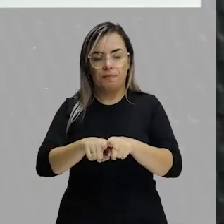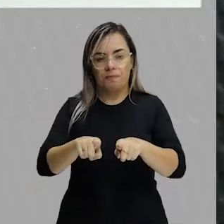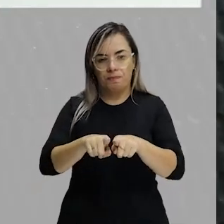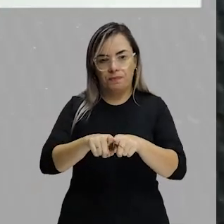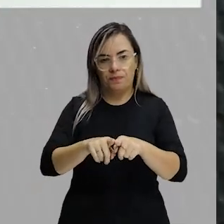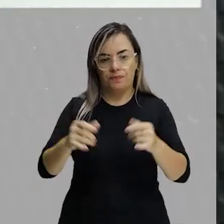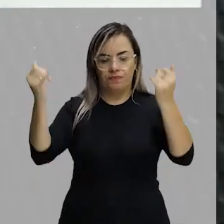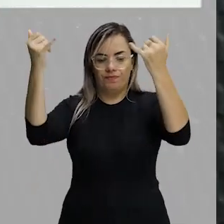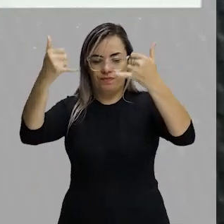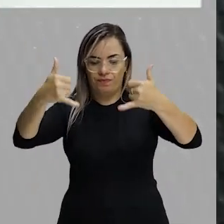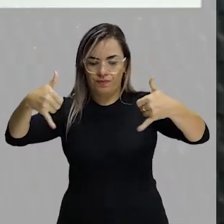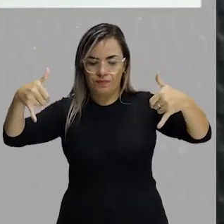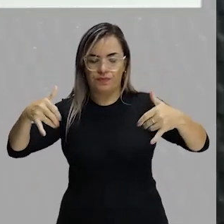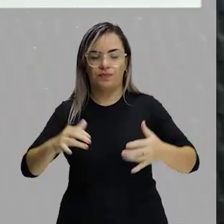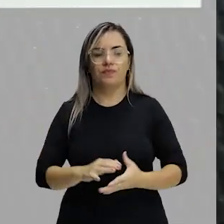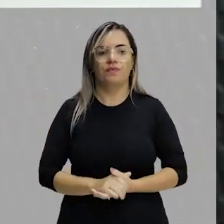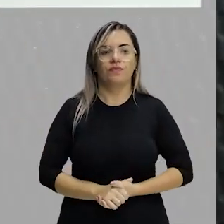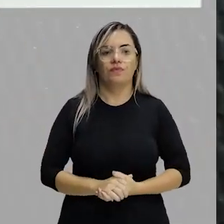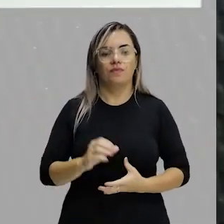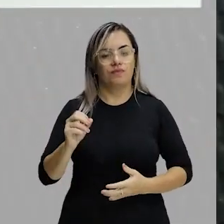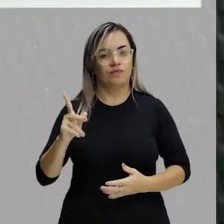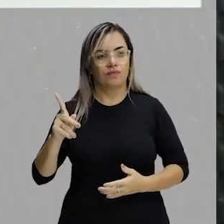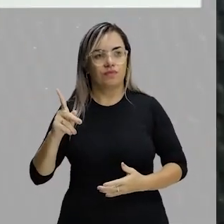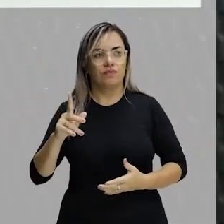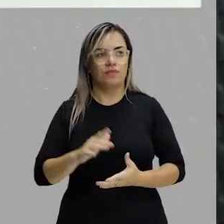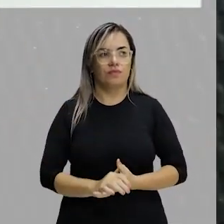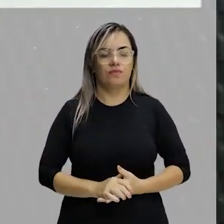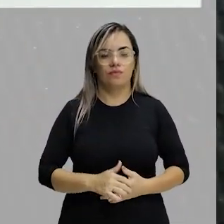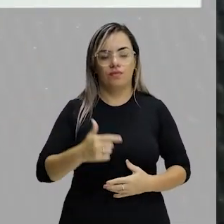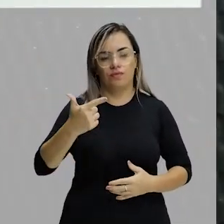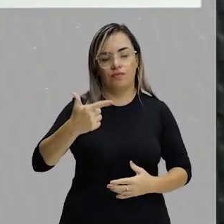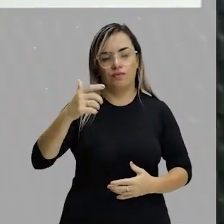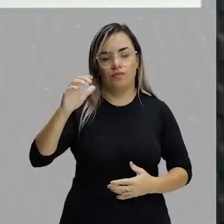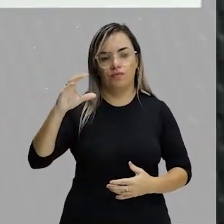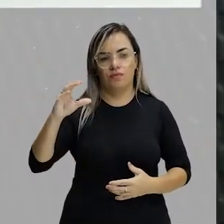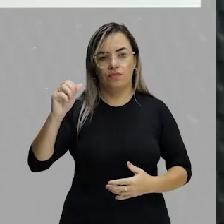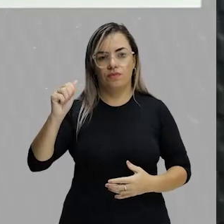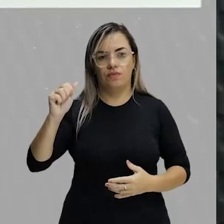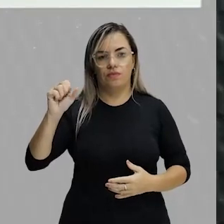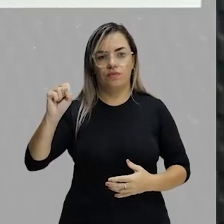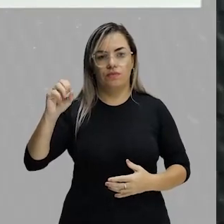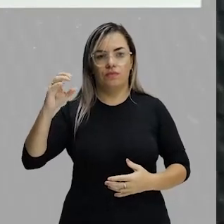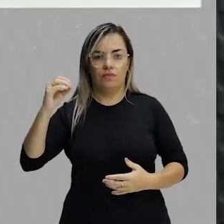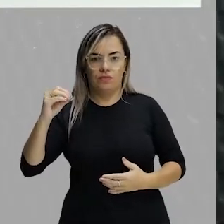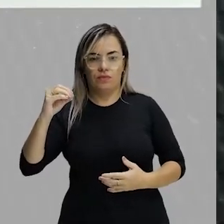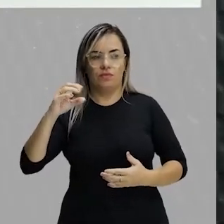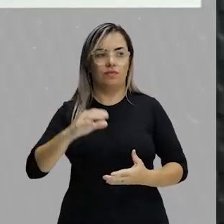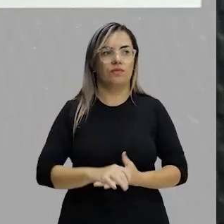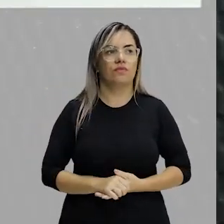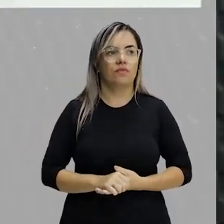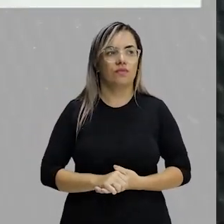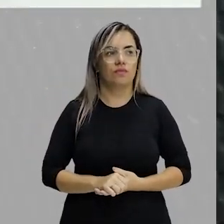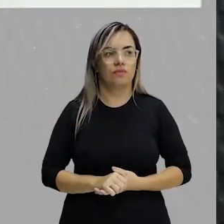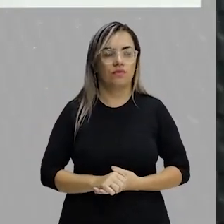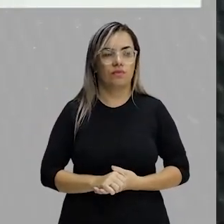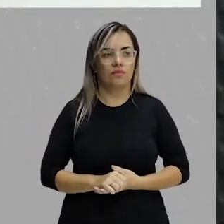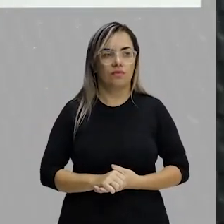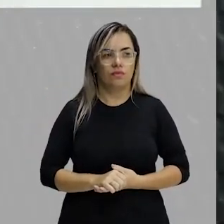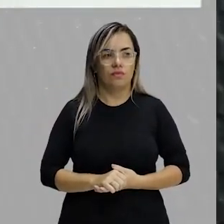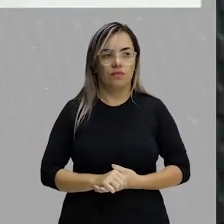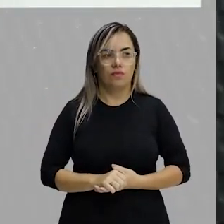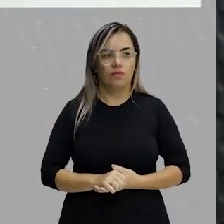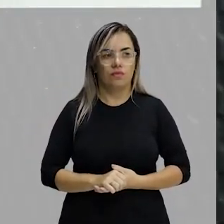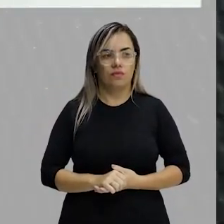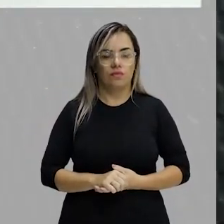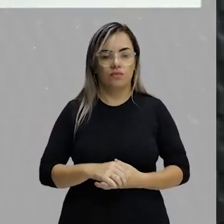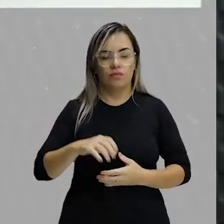turma? Olha só, beleza. A outra situação, né? A outra equação, quando agora o meu